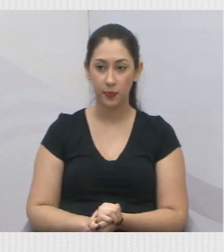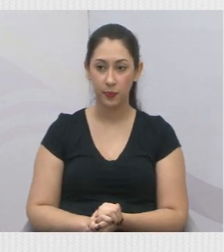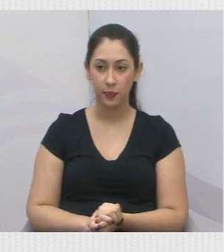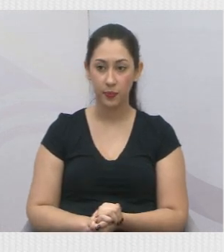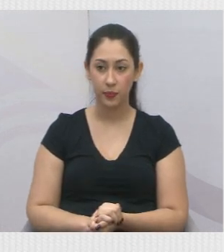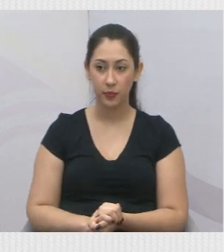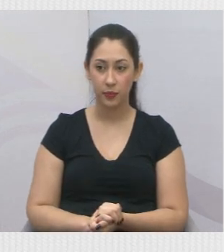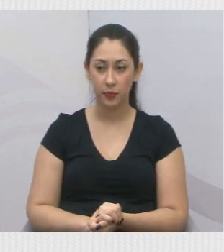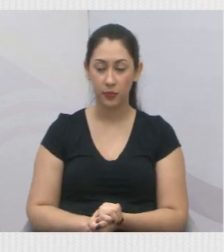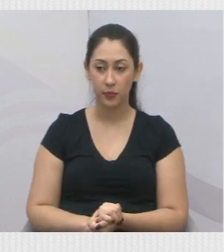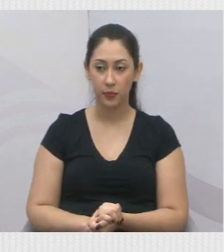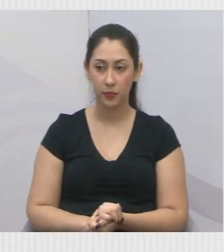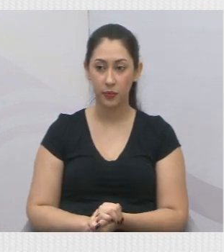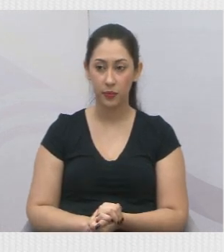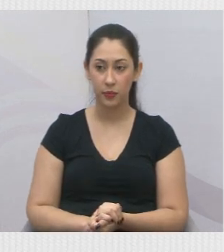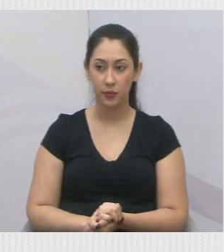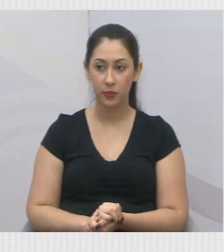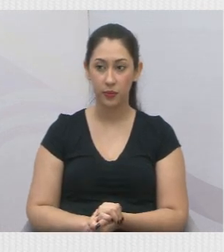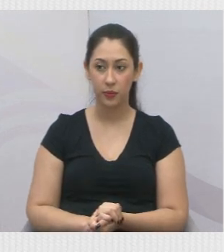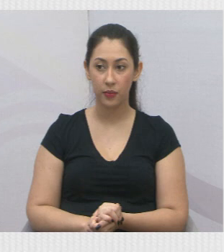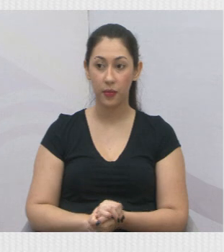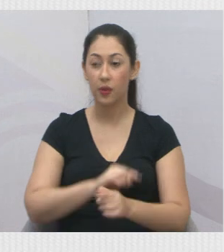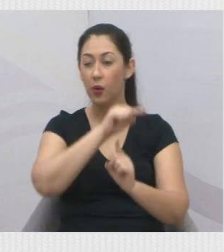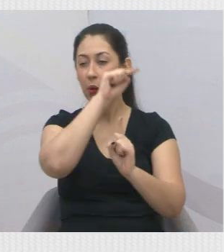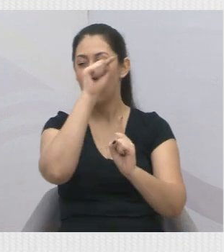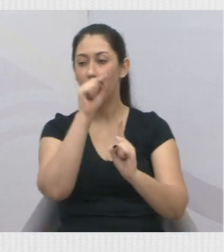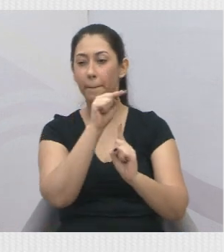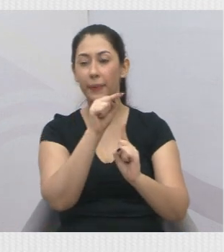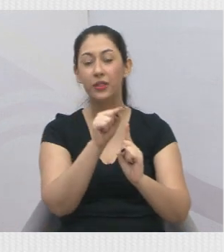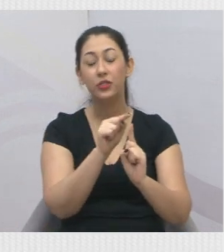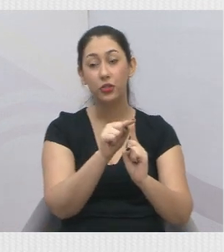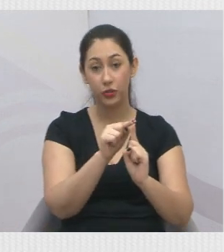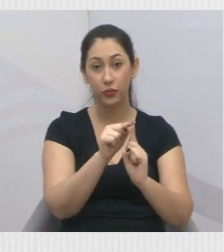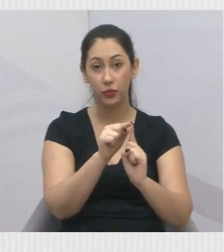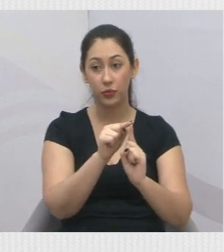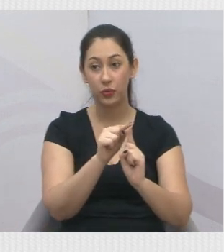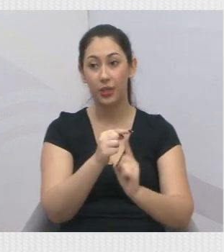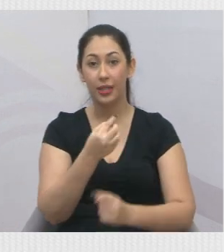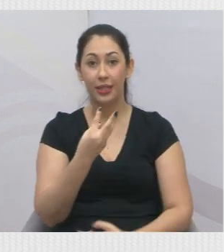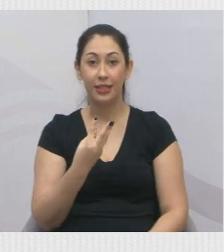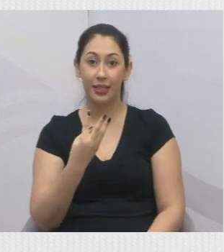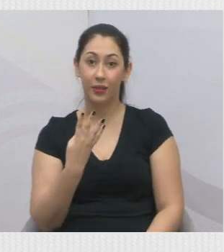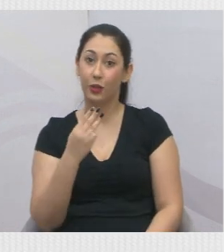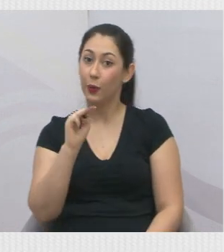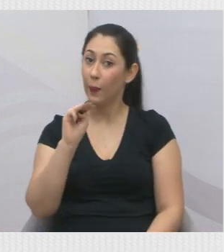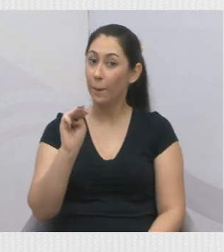Receita patrimonial. Meta orçada para 2021,